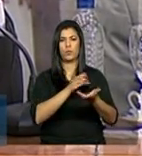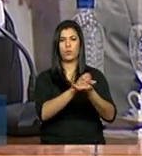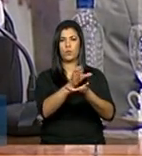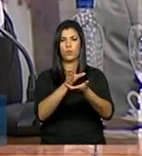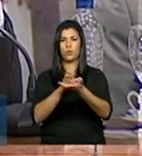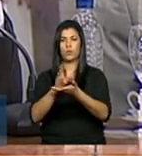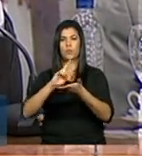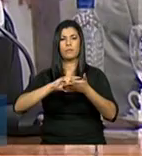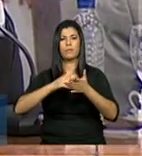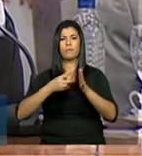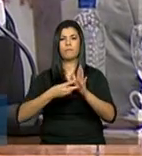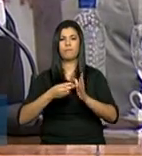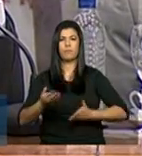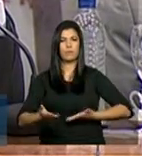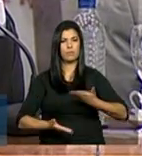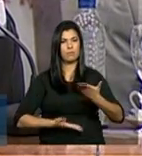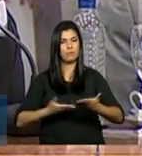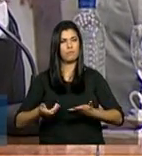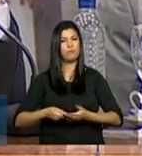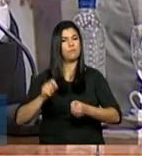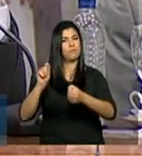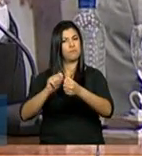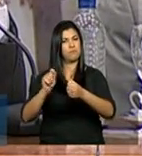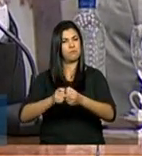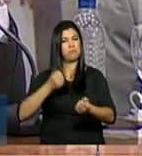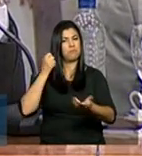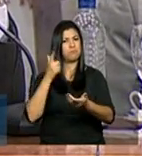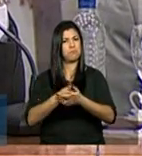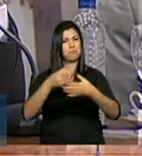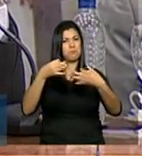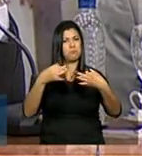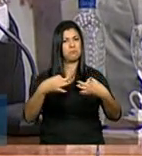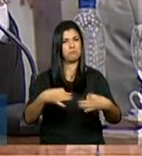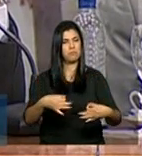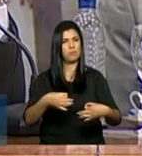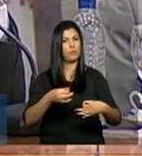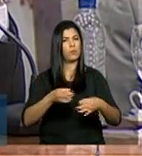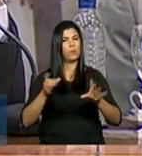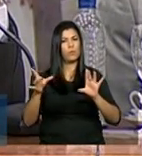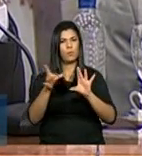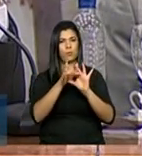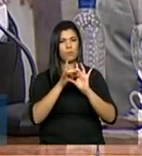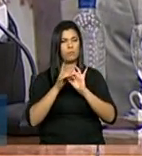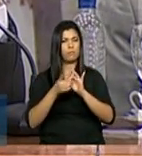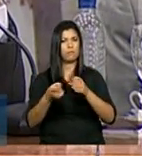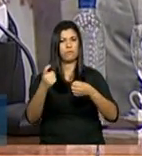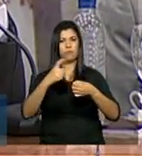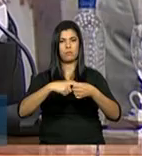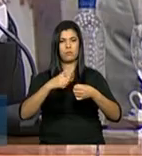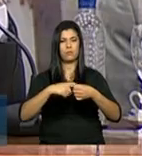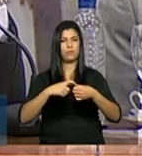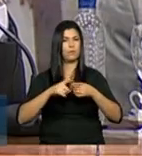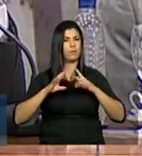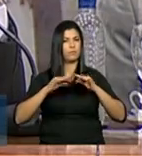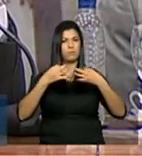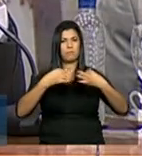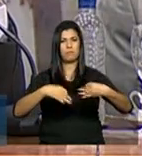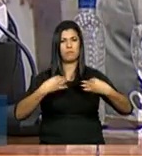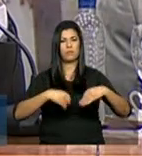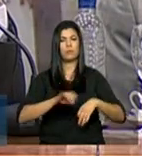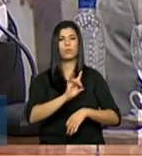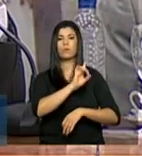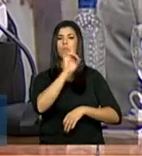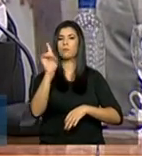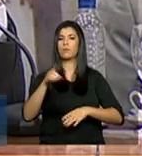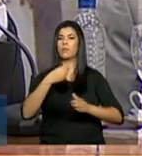significando serviço executado, serviço pago, e com um estreitamento muito grande entre os períodos, as datas